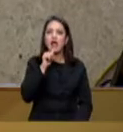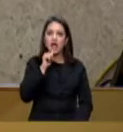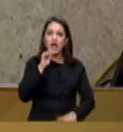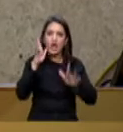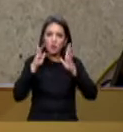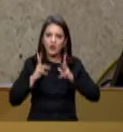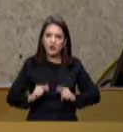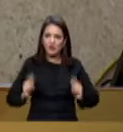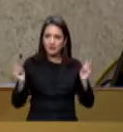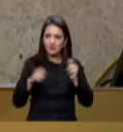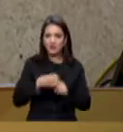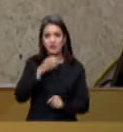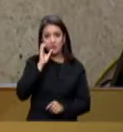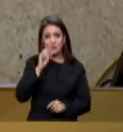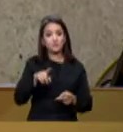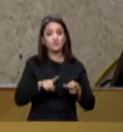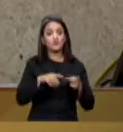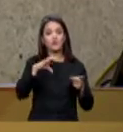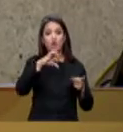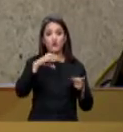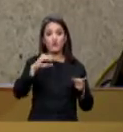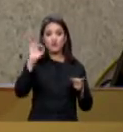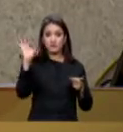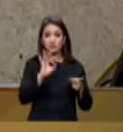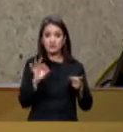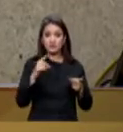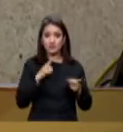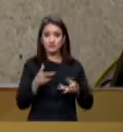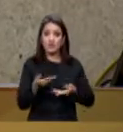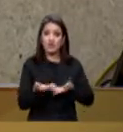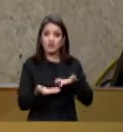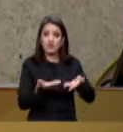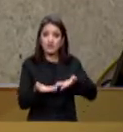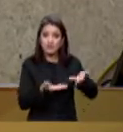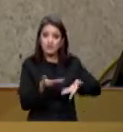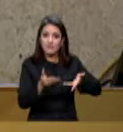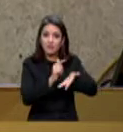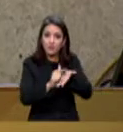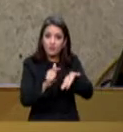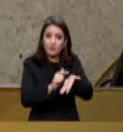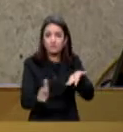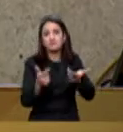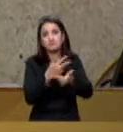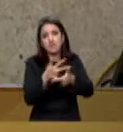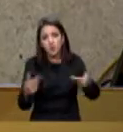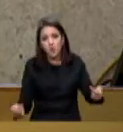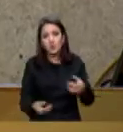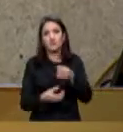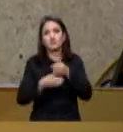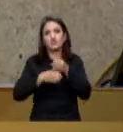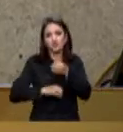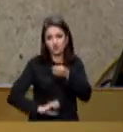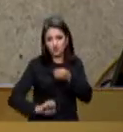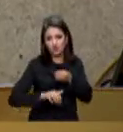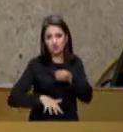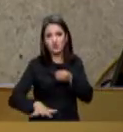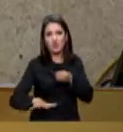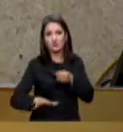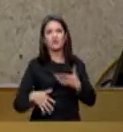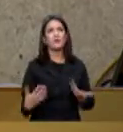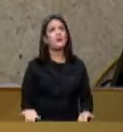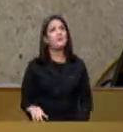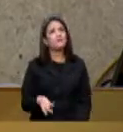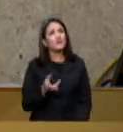90% ao tratamento e à coleta de esgoto. Sobre aquela questão que eu conversava com a ministra Rosa Weber, que a gente assiste aquelas